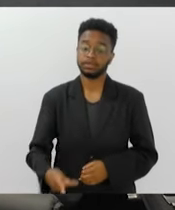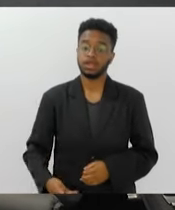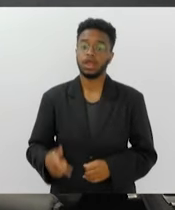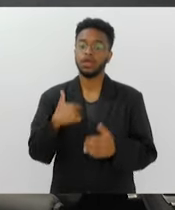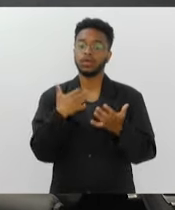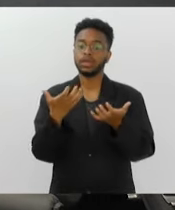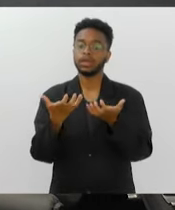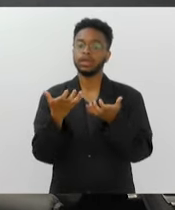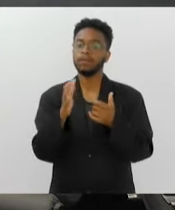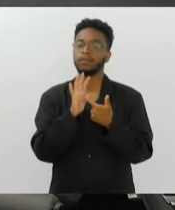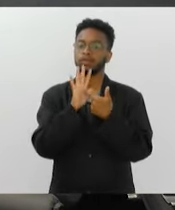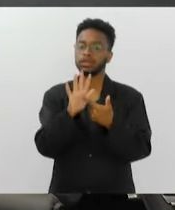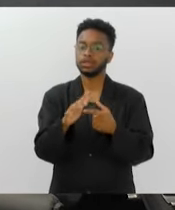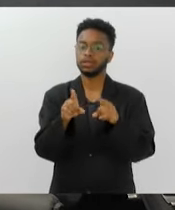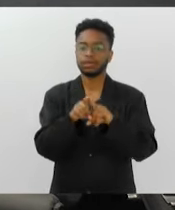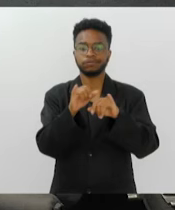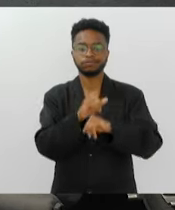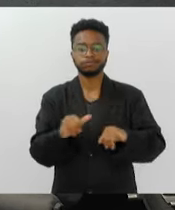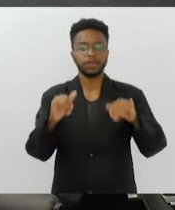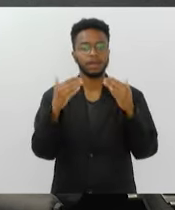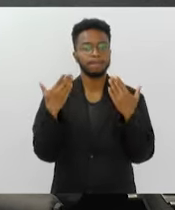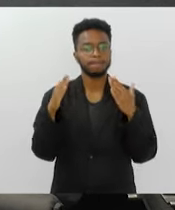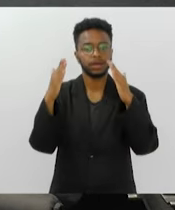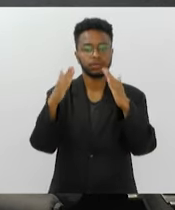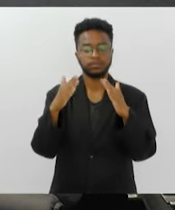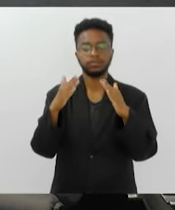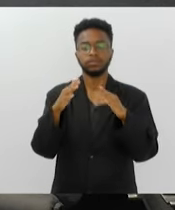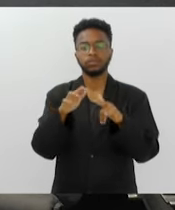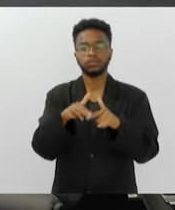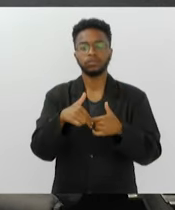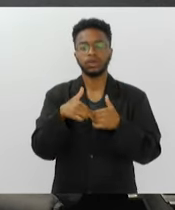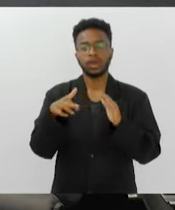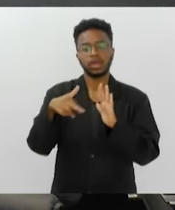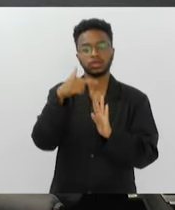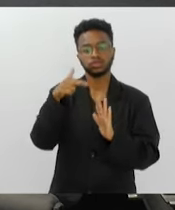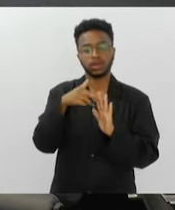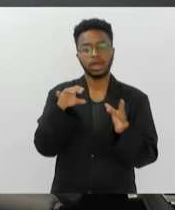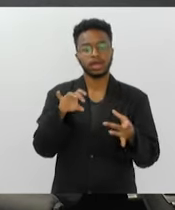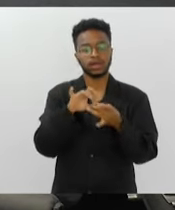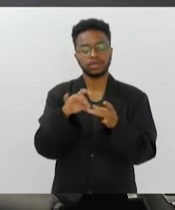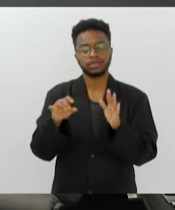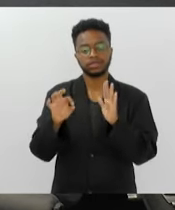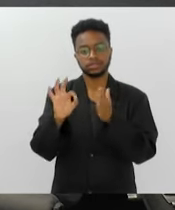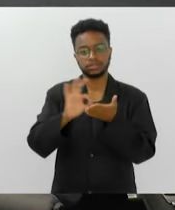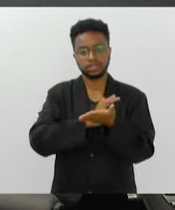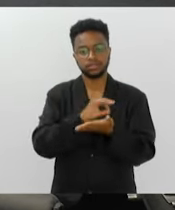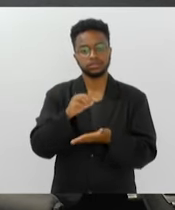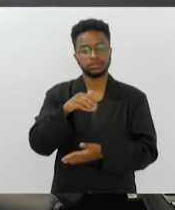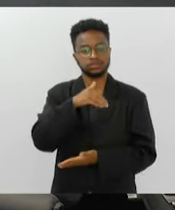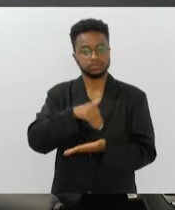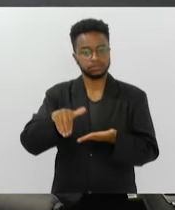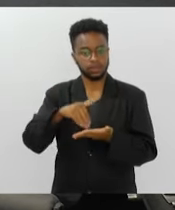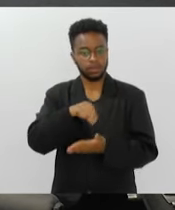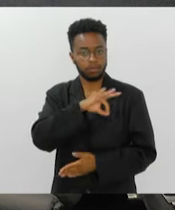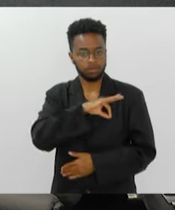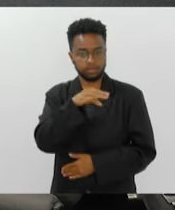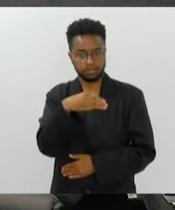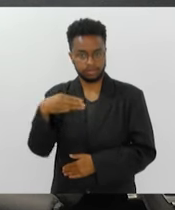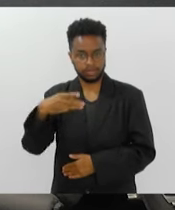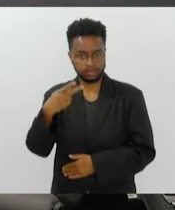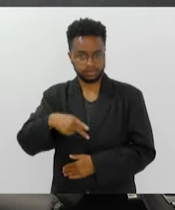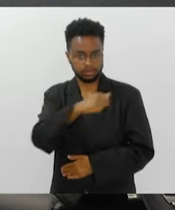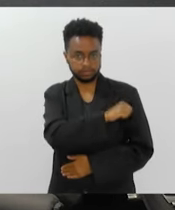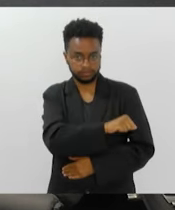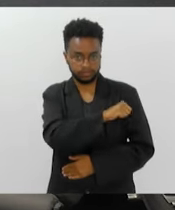aqui e parabenizar a resolução assinada pelo secretário da Polícia Militar do Rio de